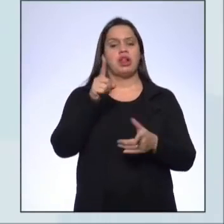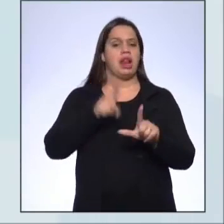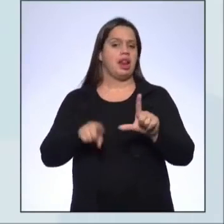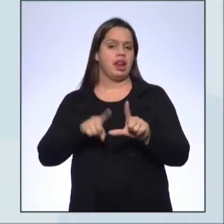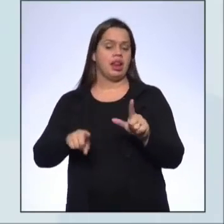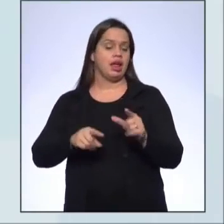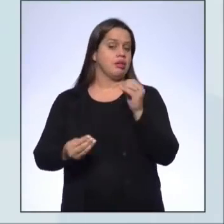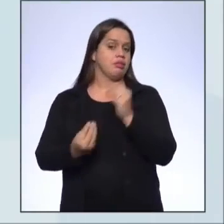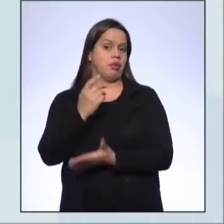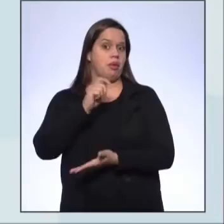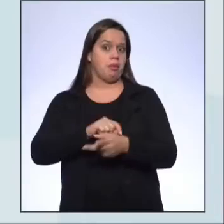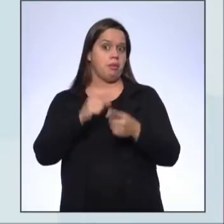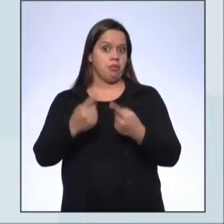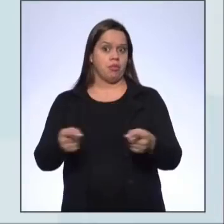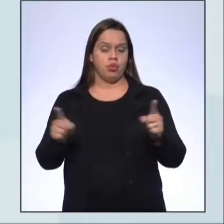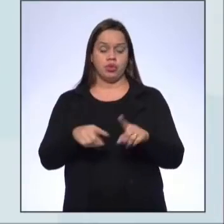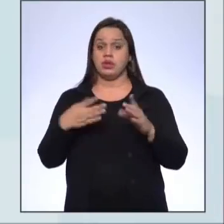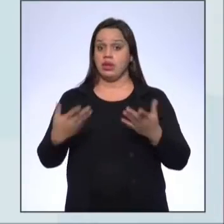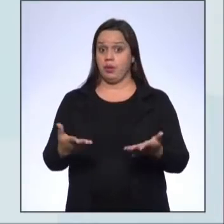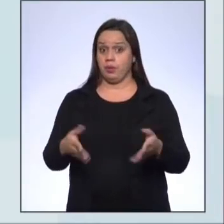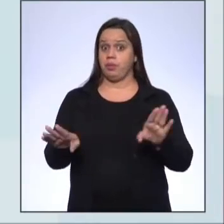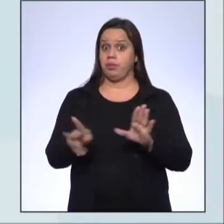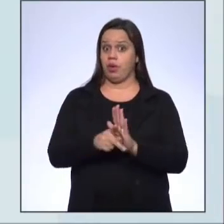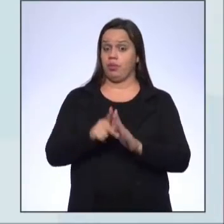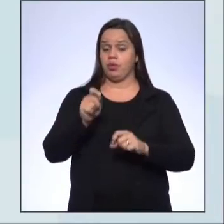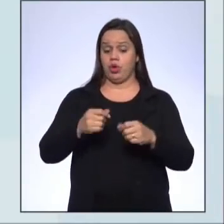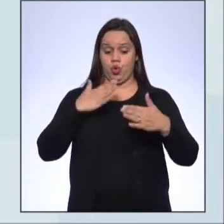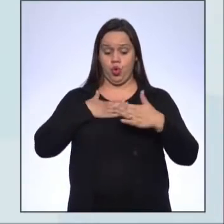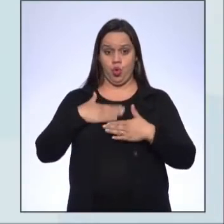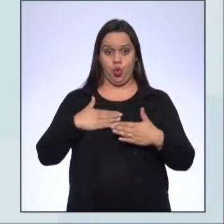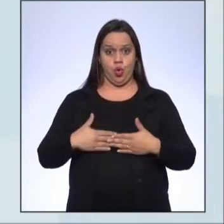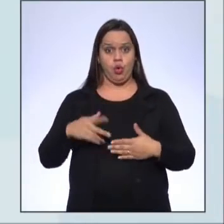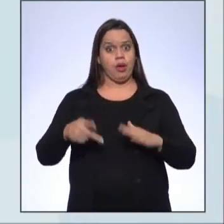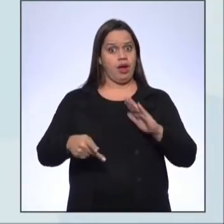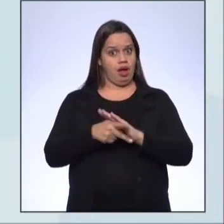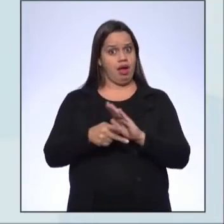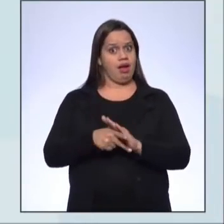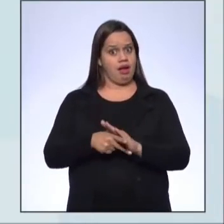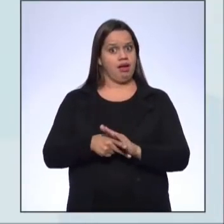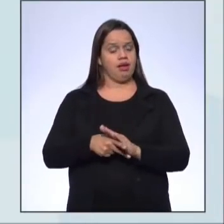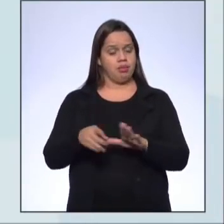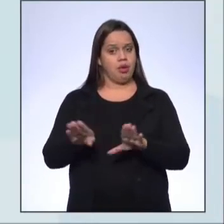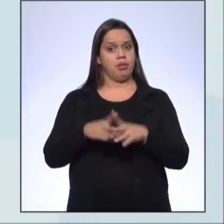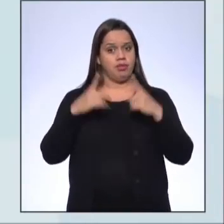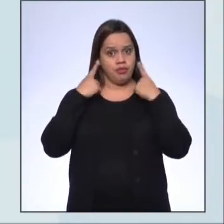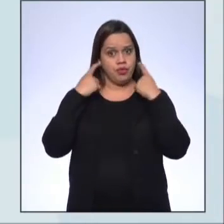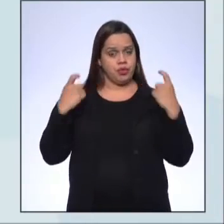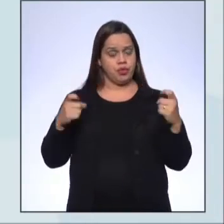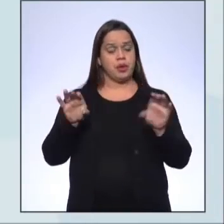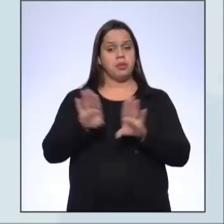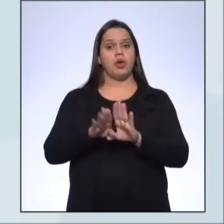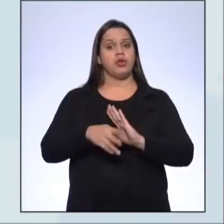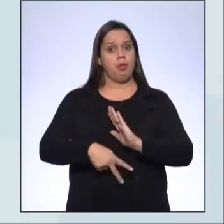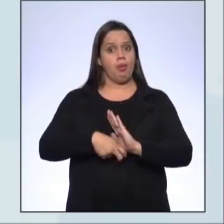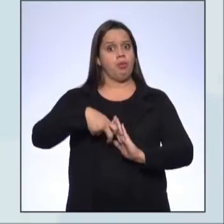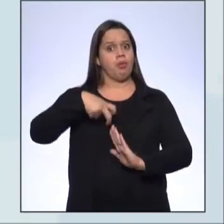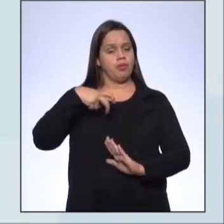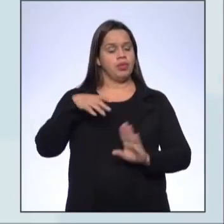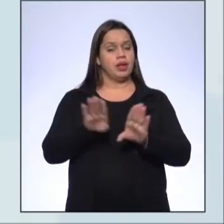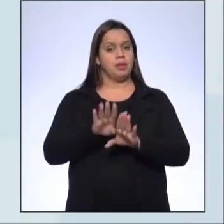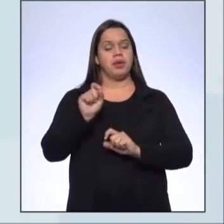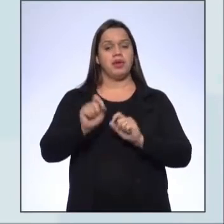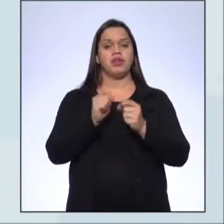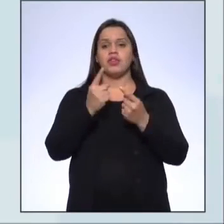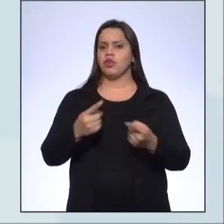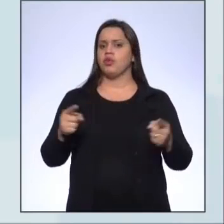música, tá? O corpo é um instrumento musical que pode ser amplamente explorado, assim como a utilização